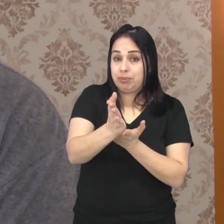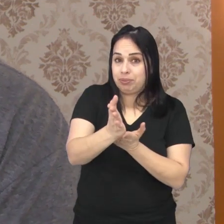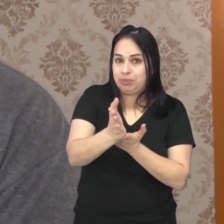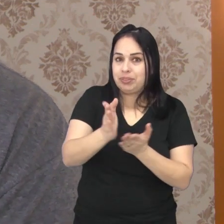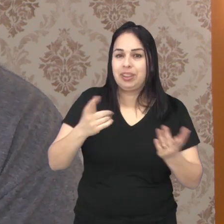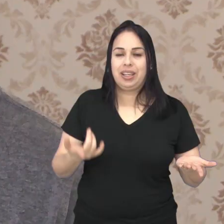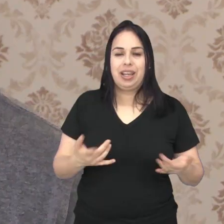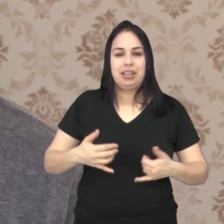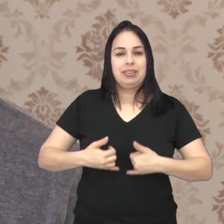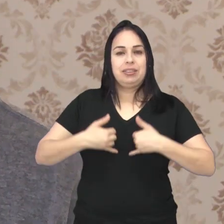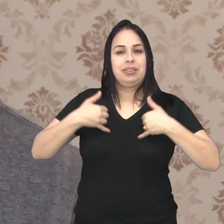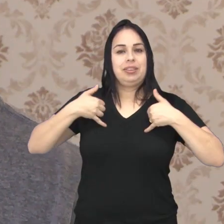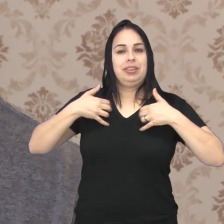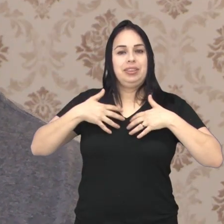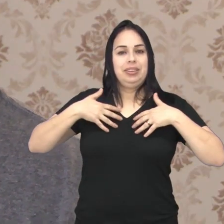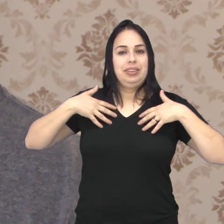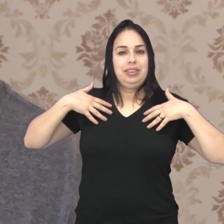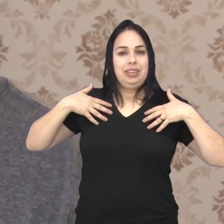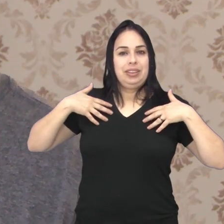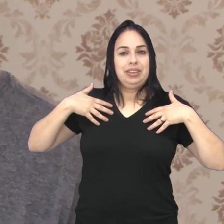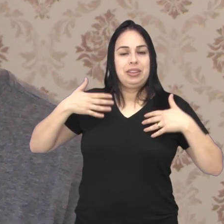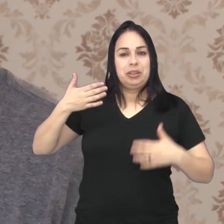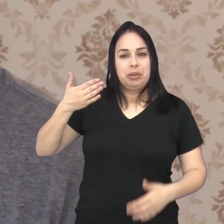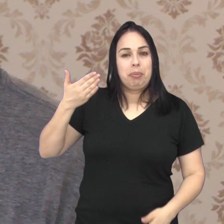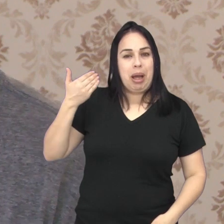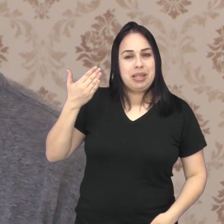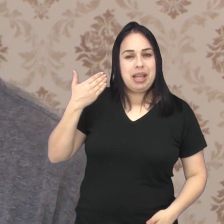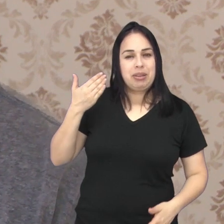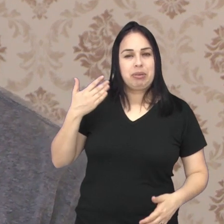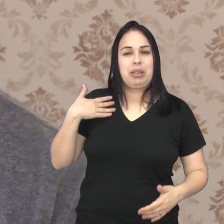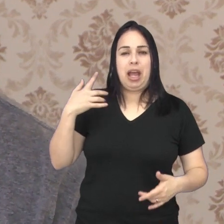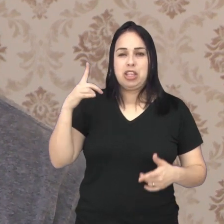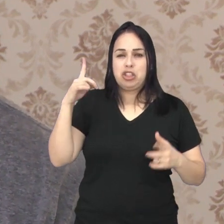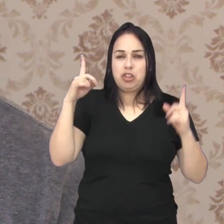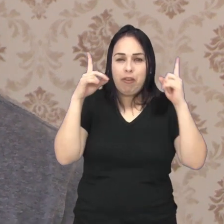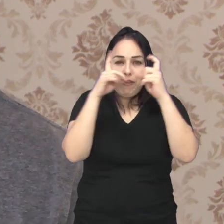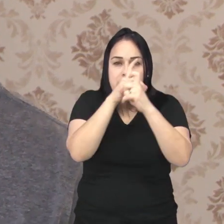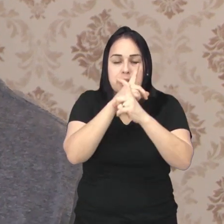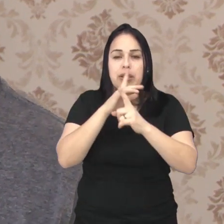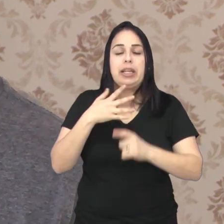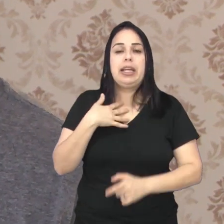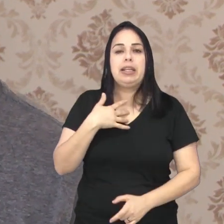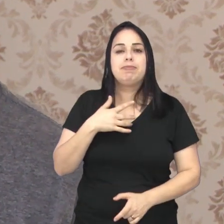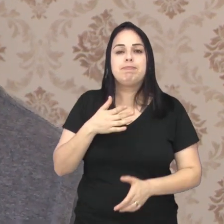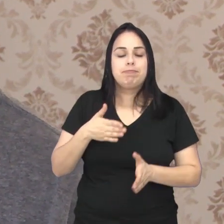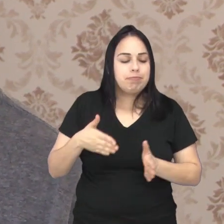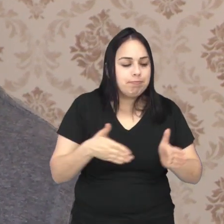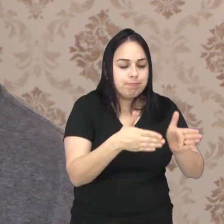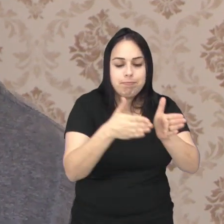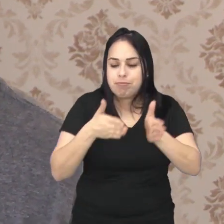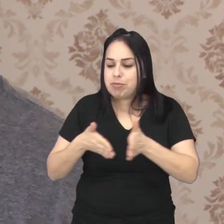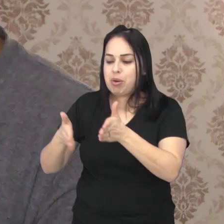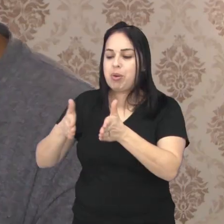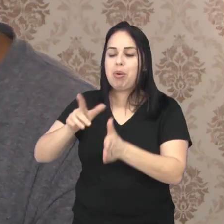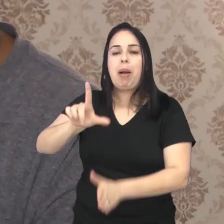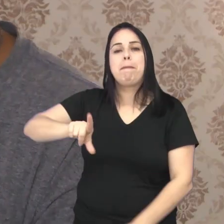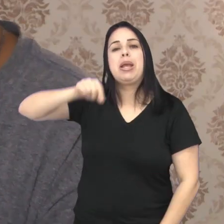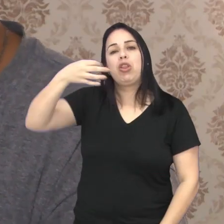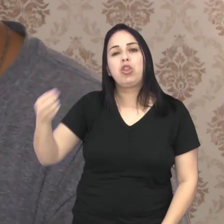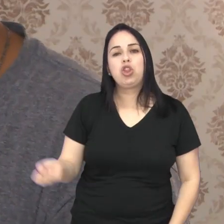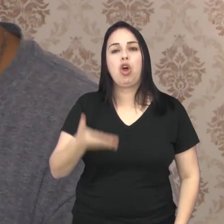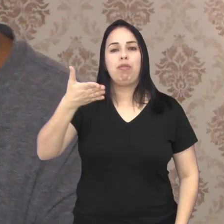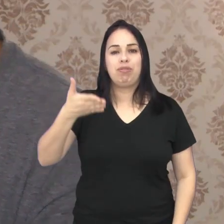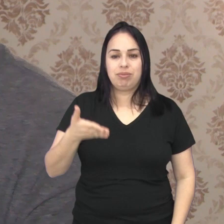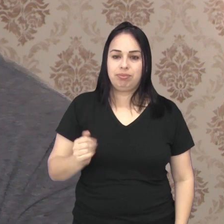Valdir de hoje se orgulha daquele que, mesmo em meio às dificuldades, escolheu um novo caminho. Bom,